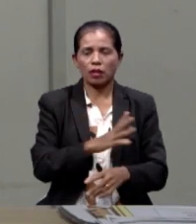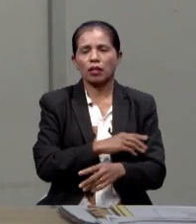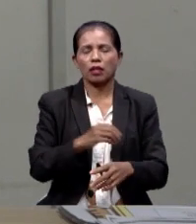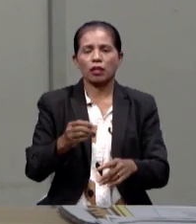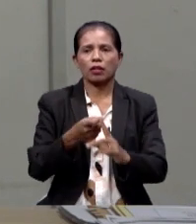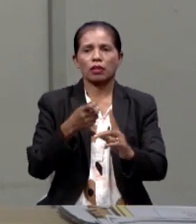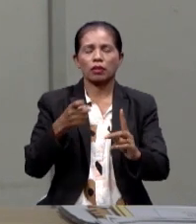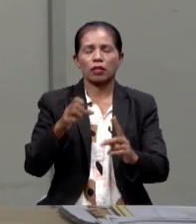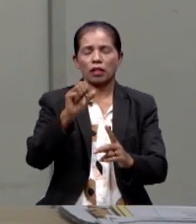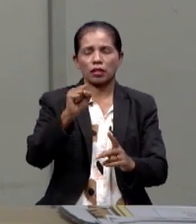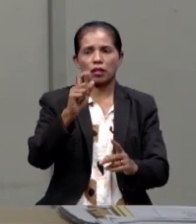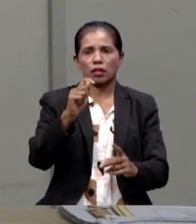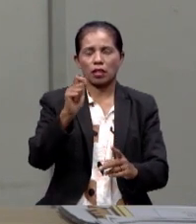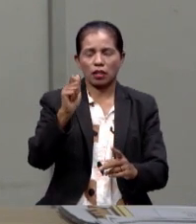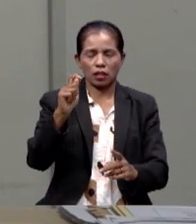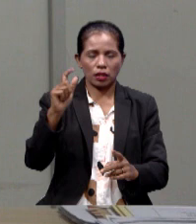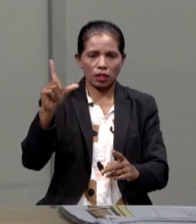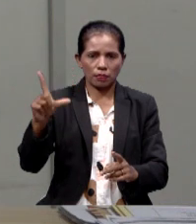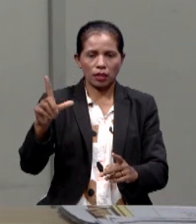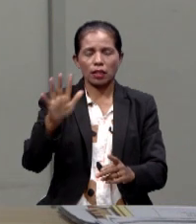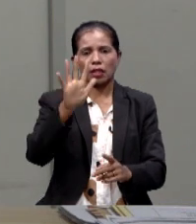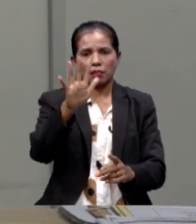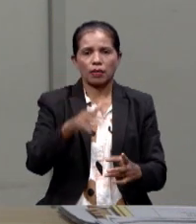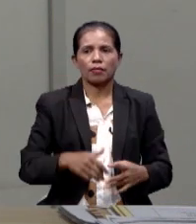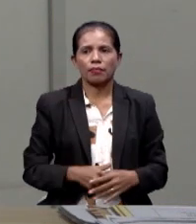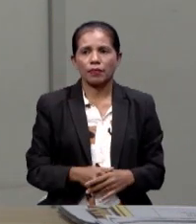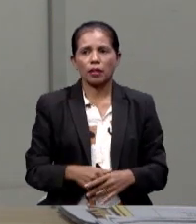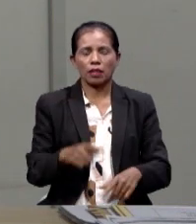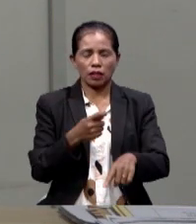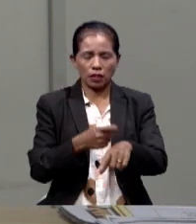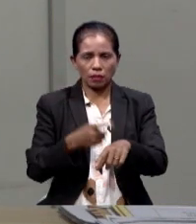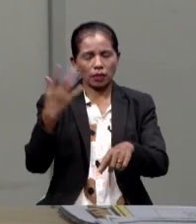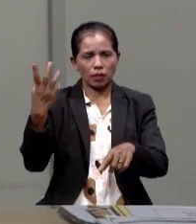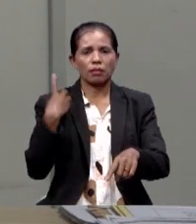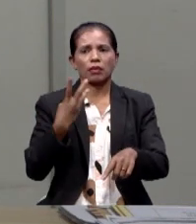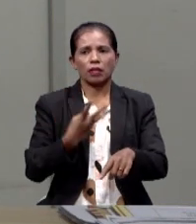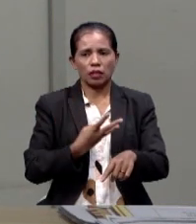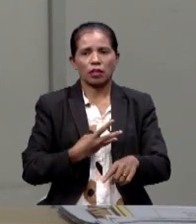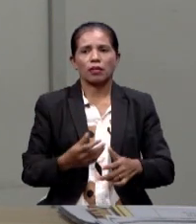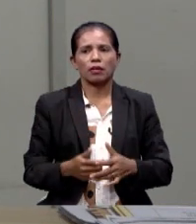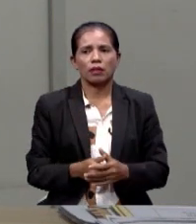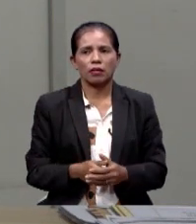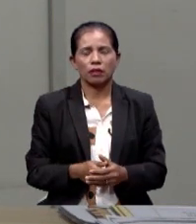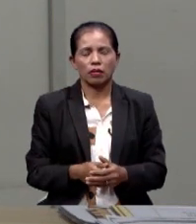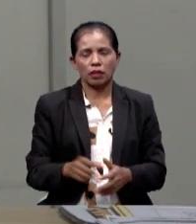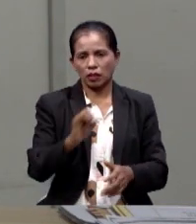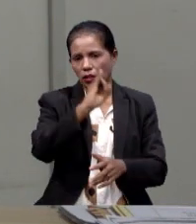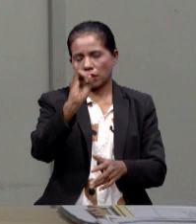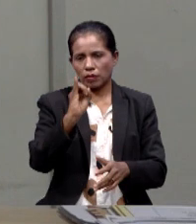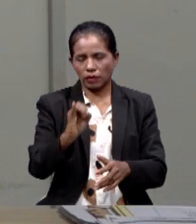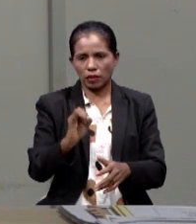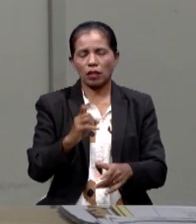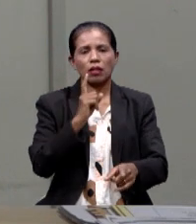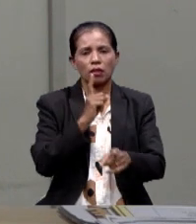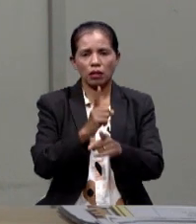usi parte estatal ni maki iha lima. Iha tempo na ba, ita identifica e claro